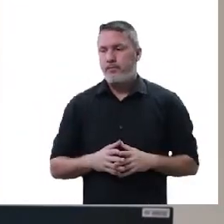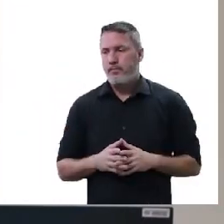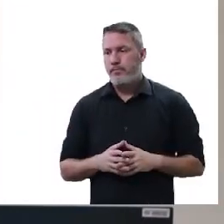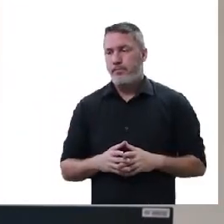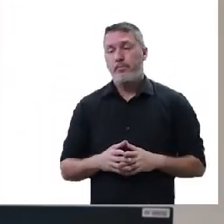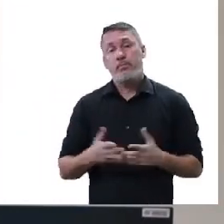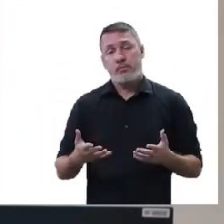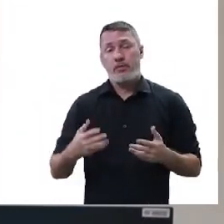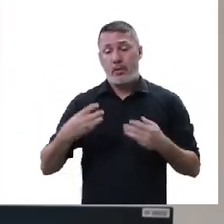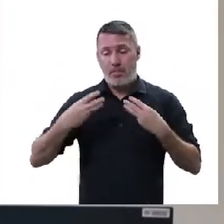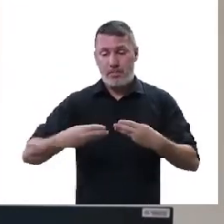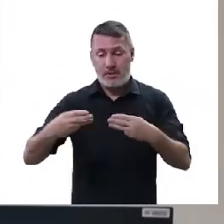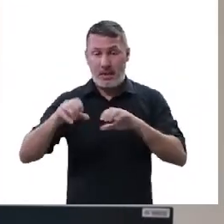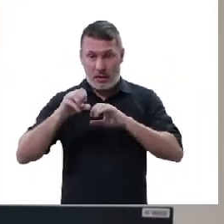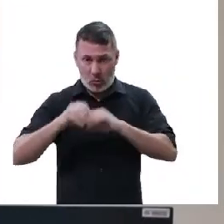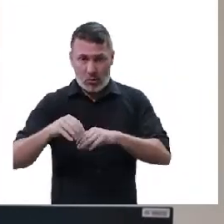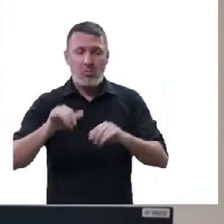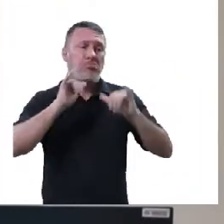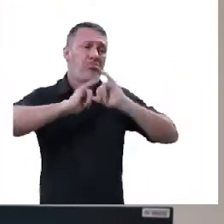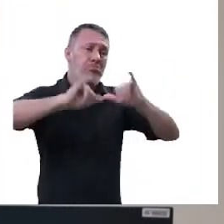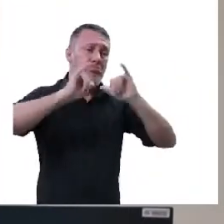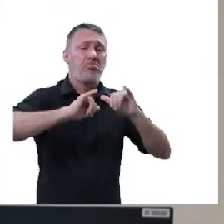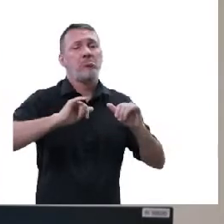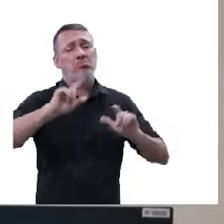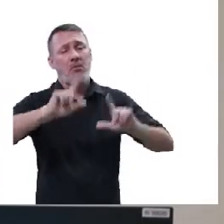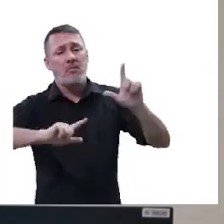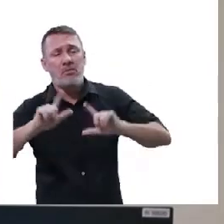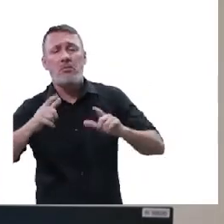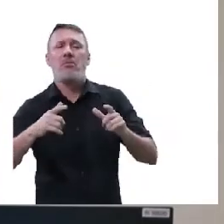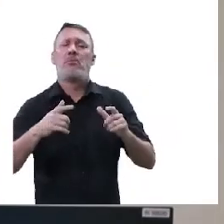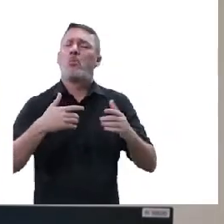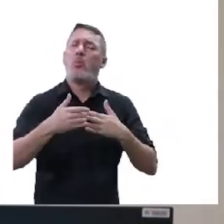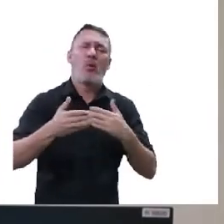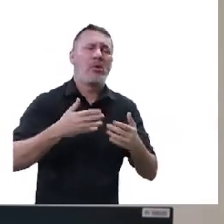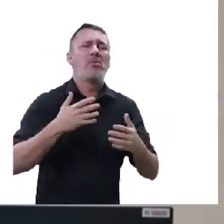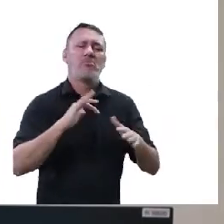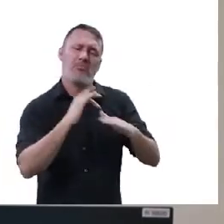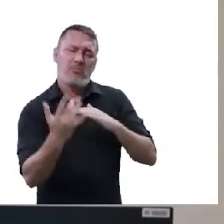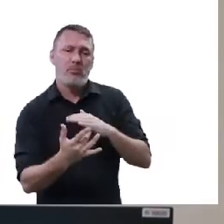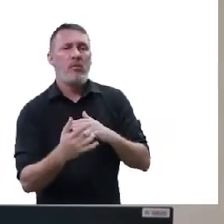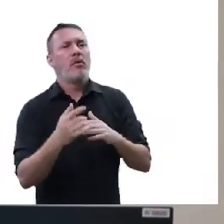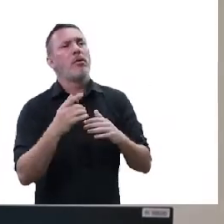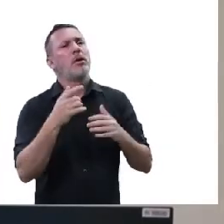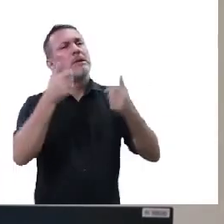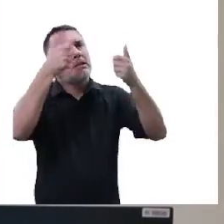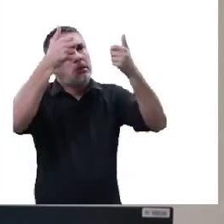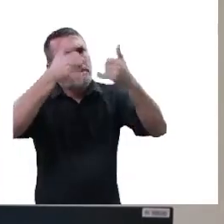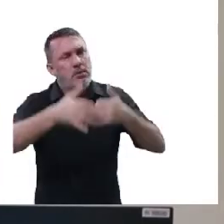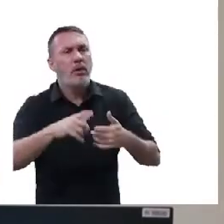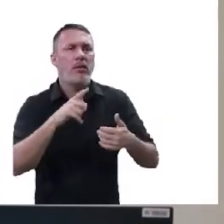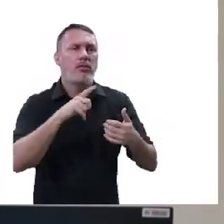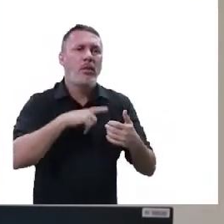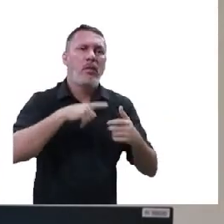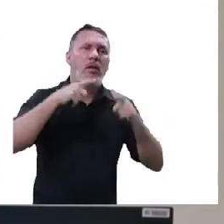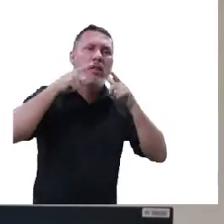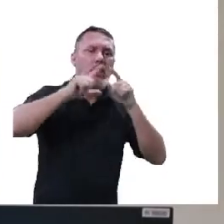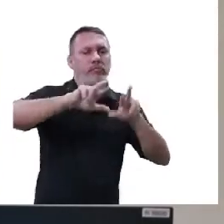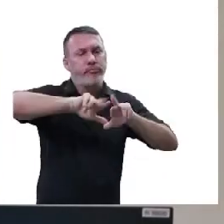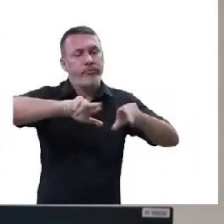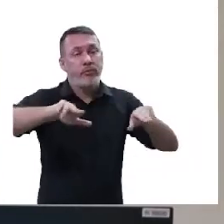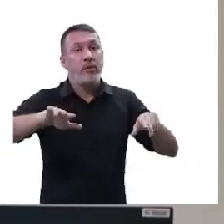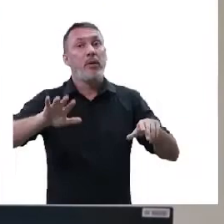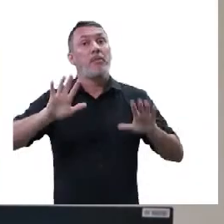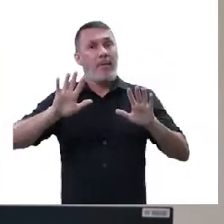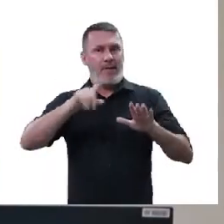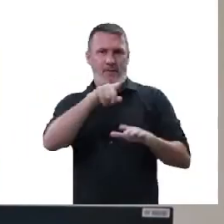promover por mídia televisiva, falar das variações, porque você tem acesso. Mas às vezes os mais velhos,